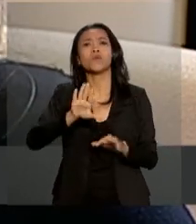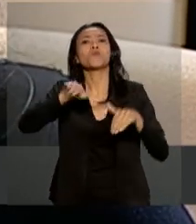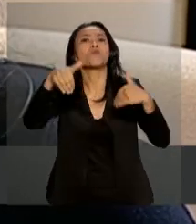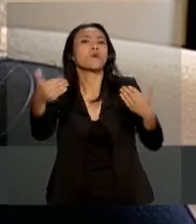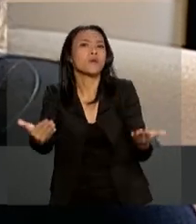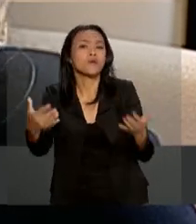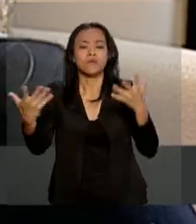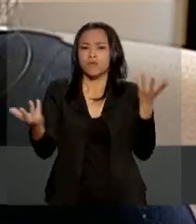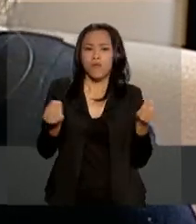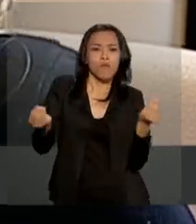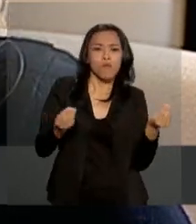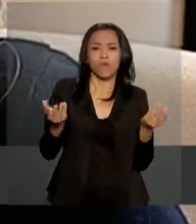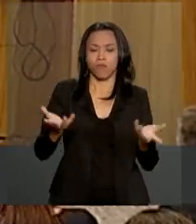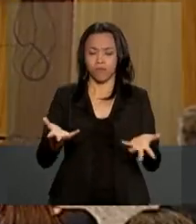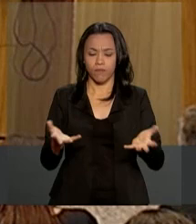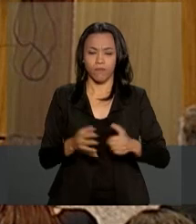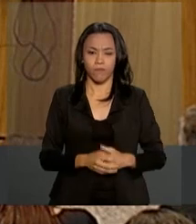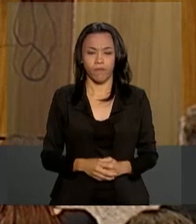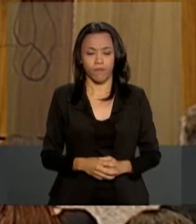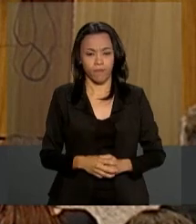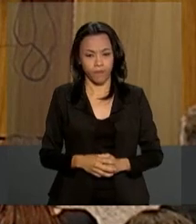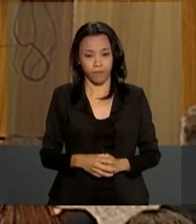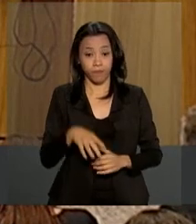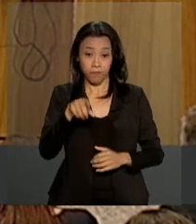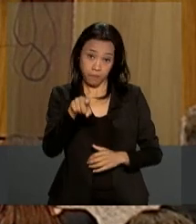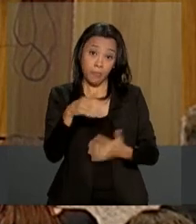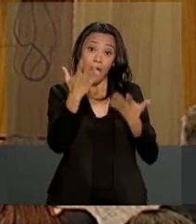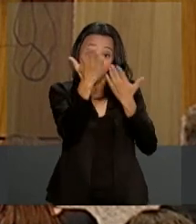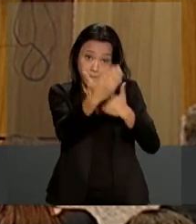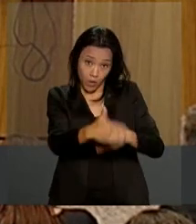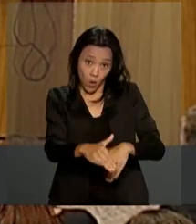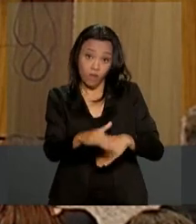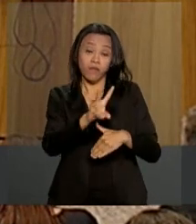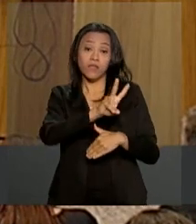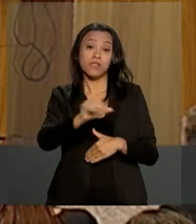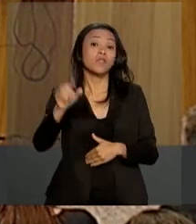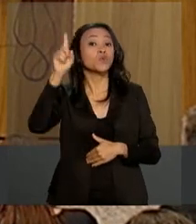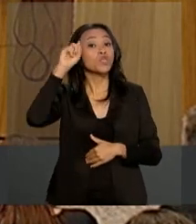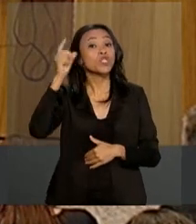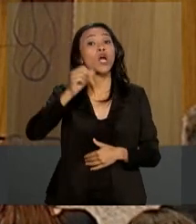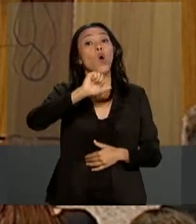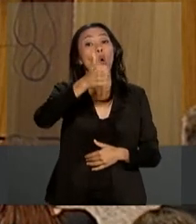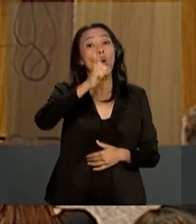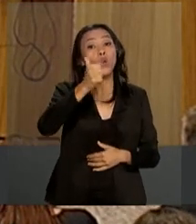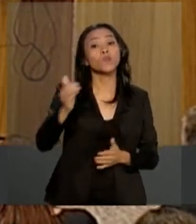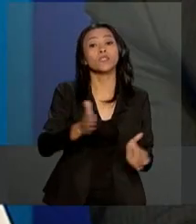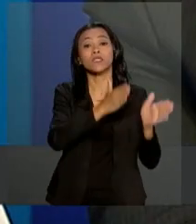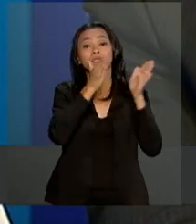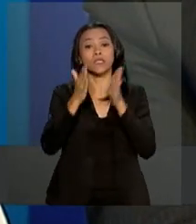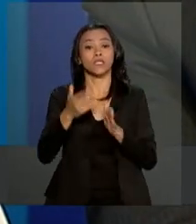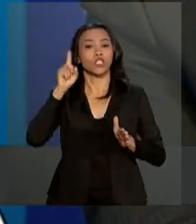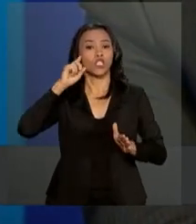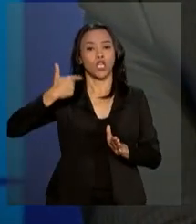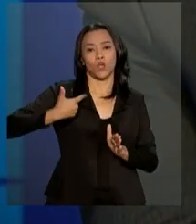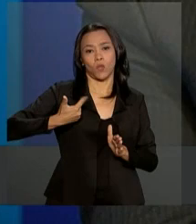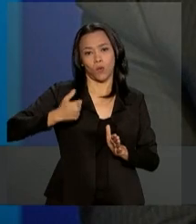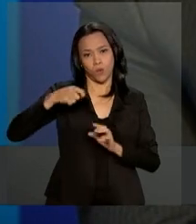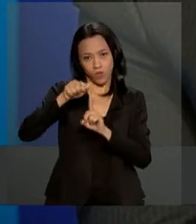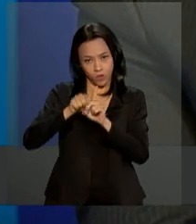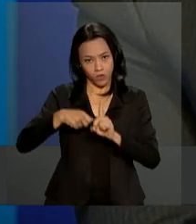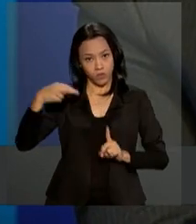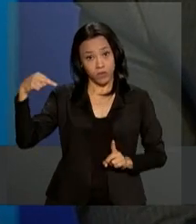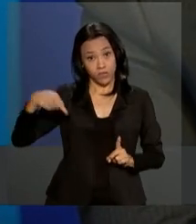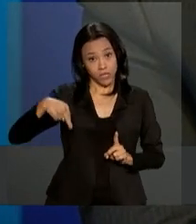prova enfim é a prova vai ser reaplicado no dia 11 e 12 de dezembro os